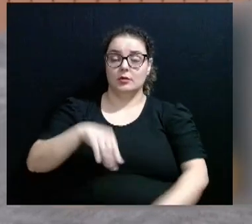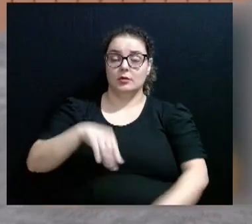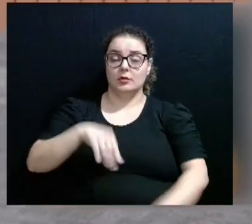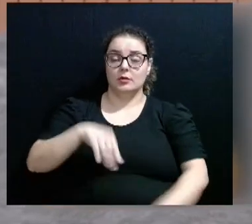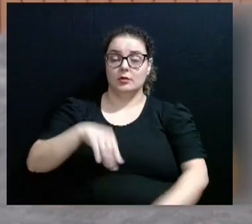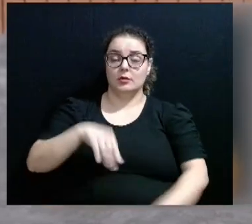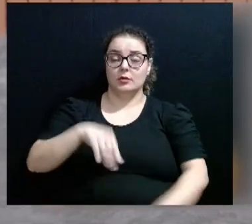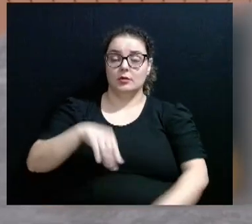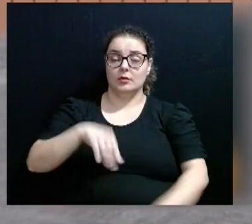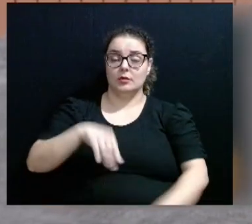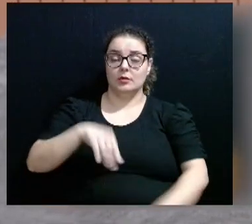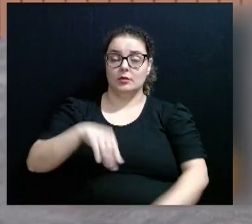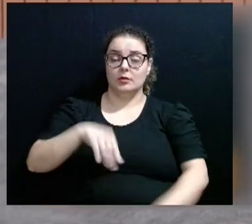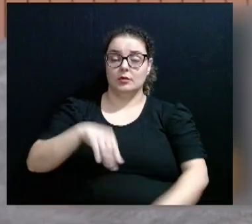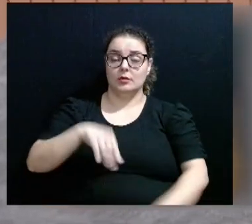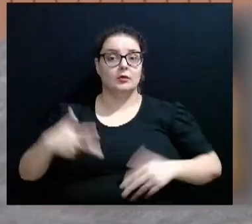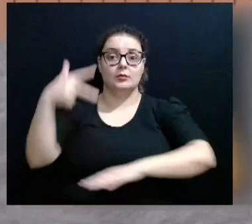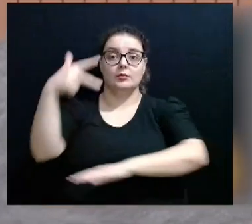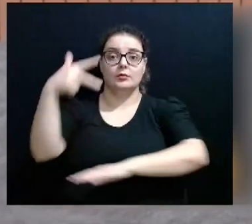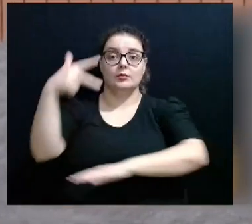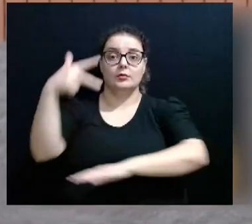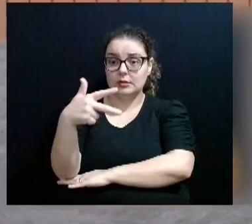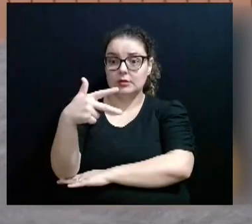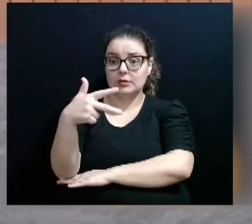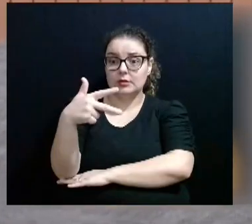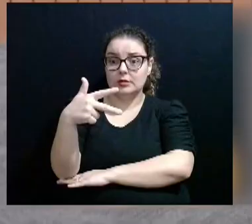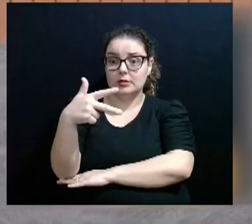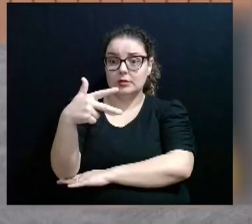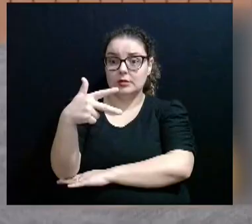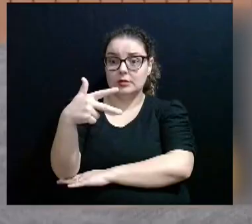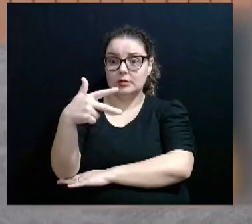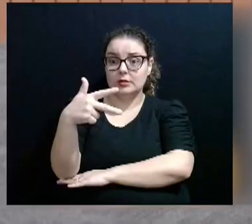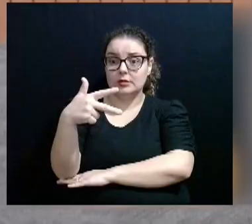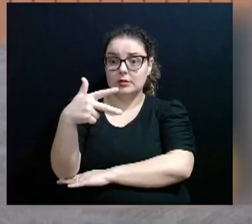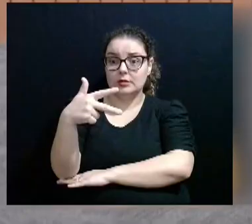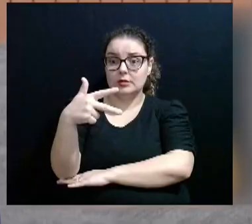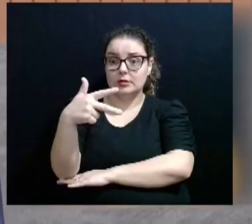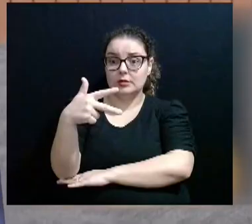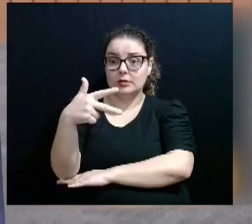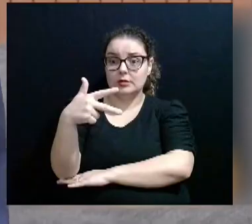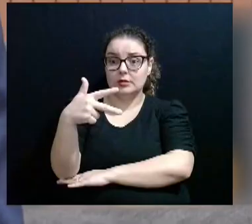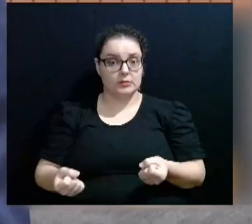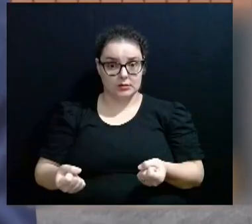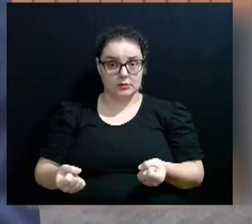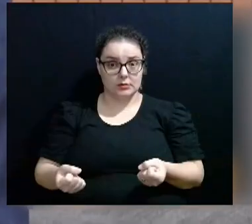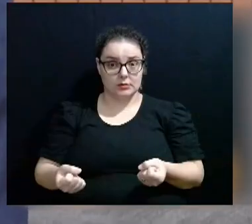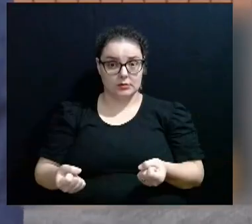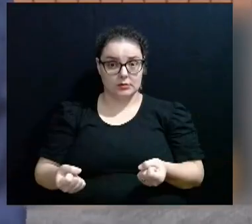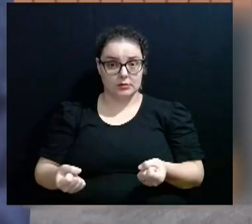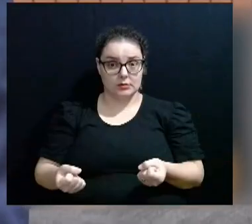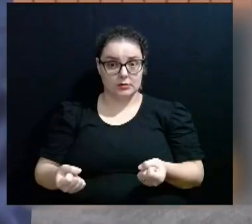radar, que a partir dessa lei ser sancionada, nós passaremos a ter 800 equipamentos